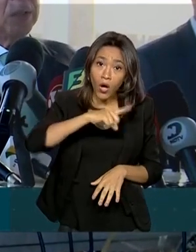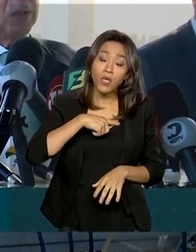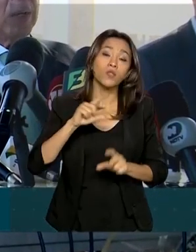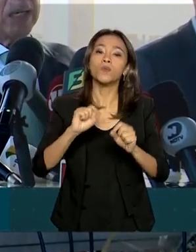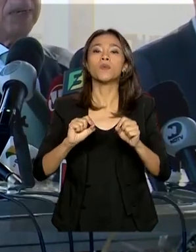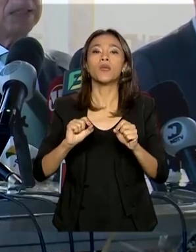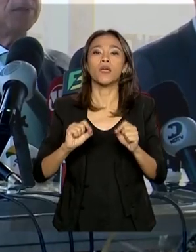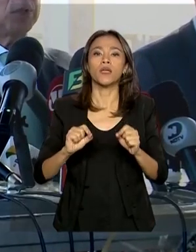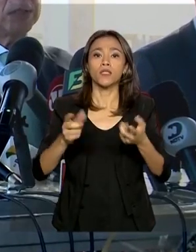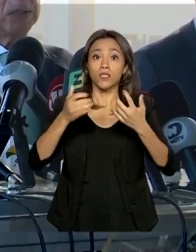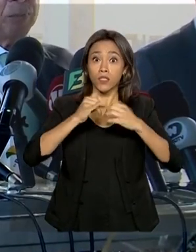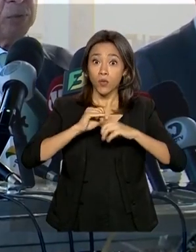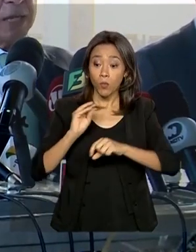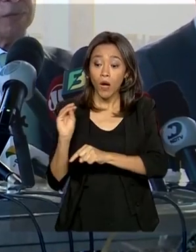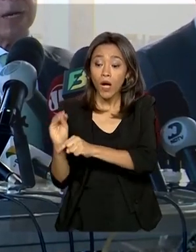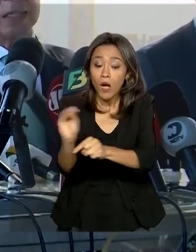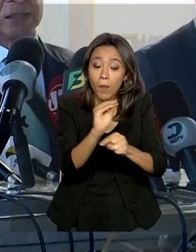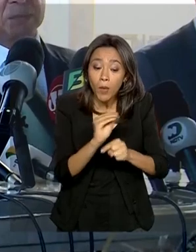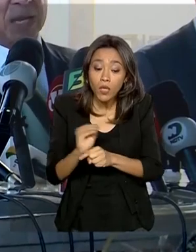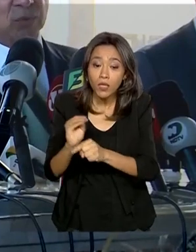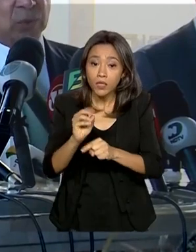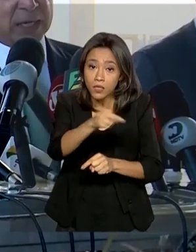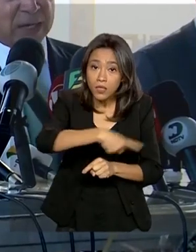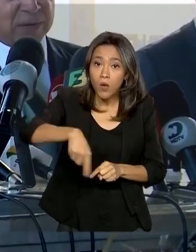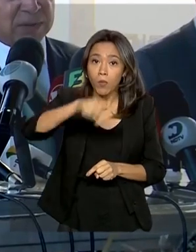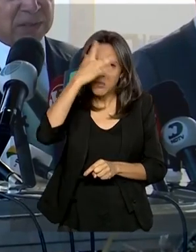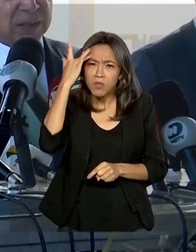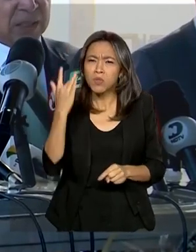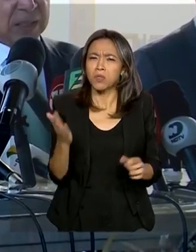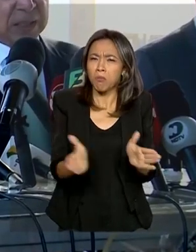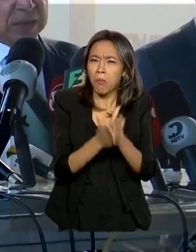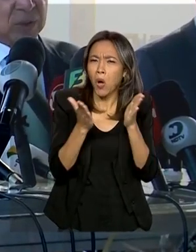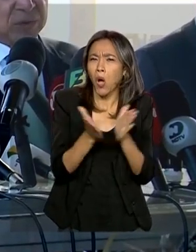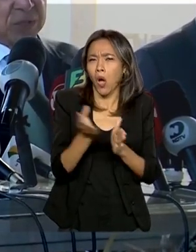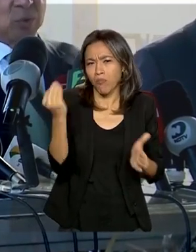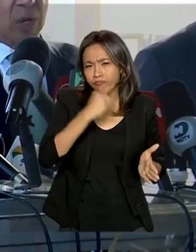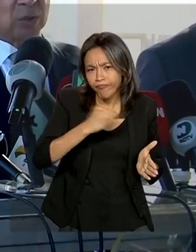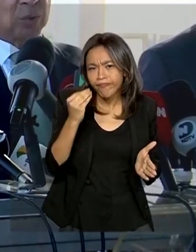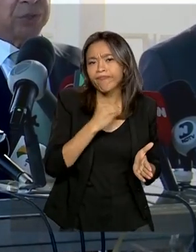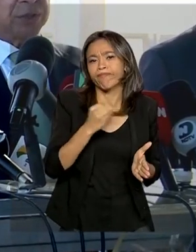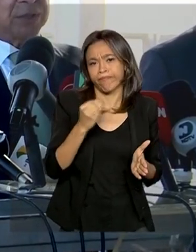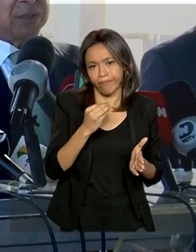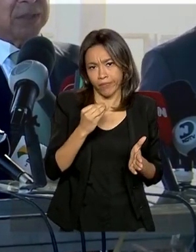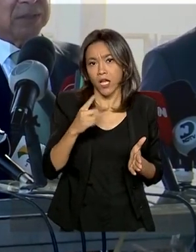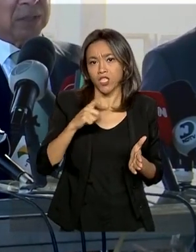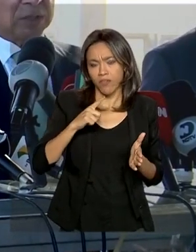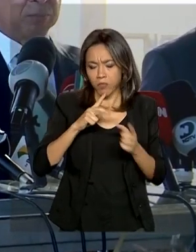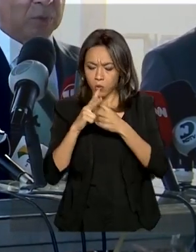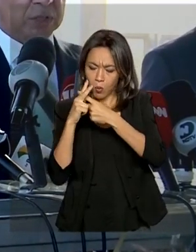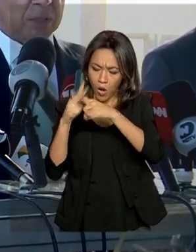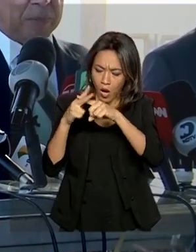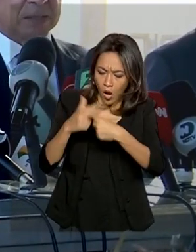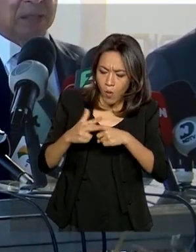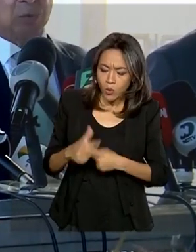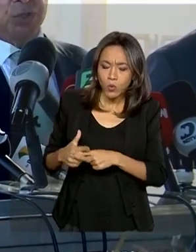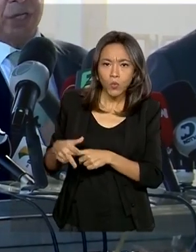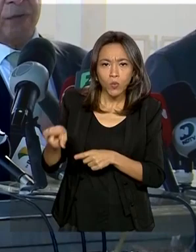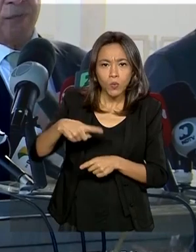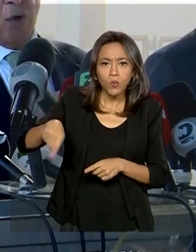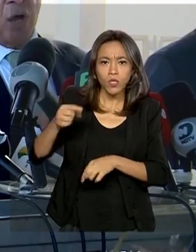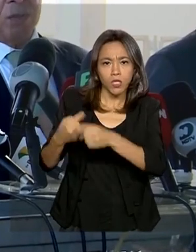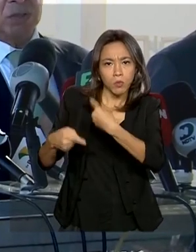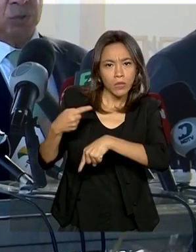lançando uma camada de proteção para os mais frágeis e mais vulneráveis. Nós fizemos um ajuste na nossa política, passamos